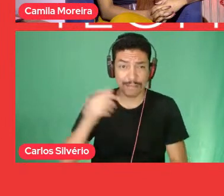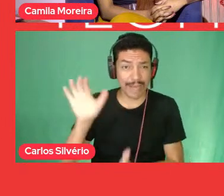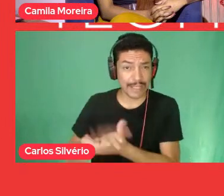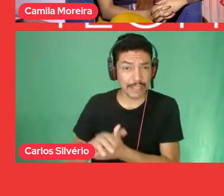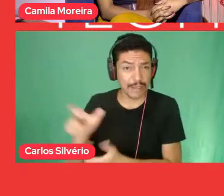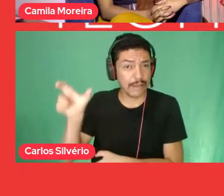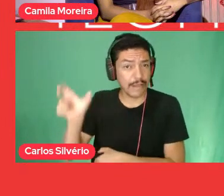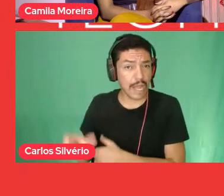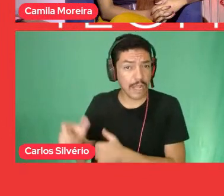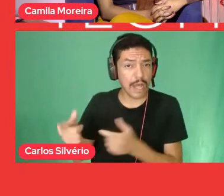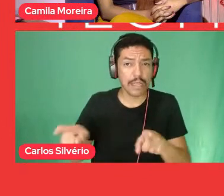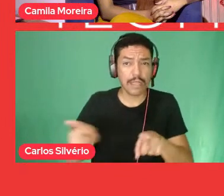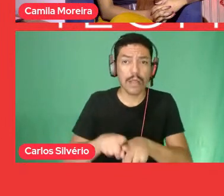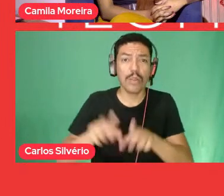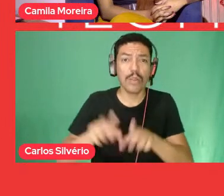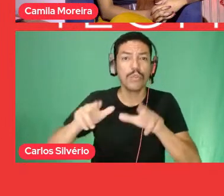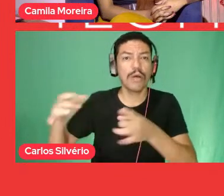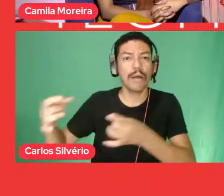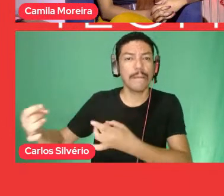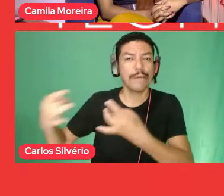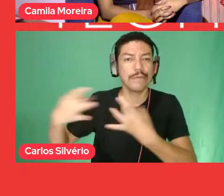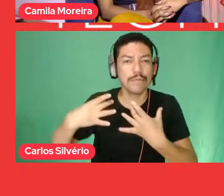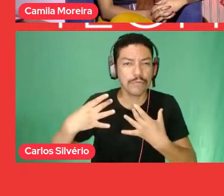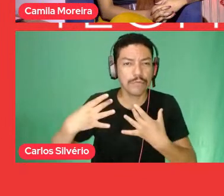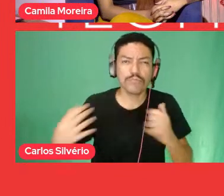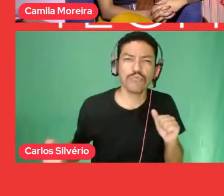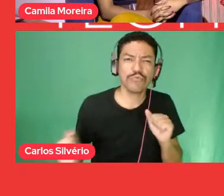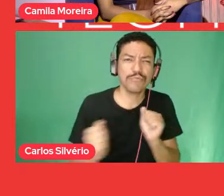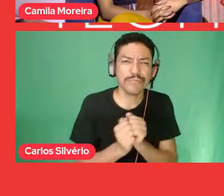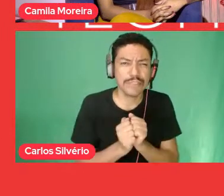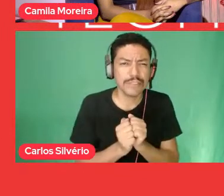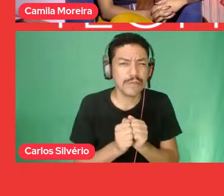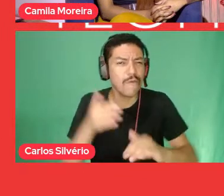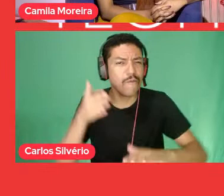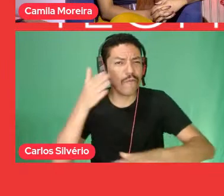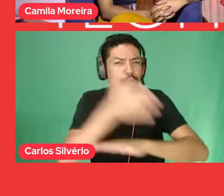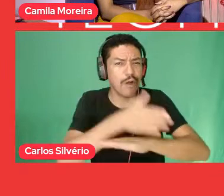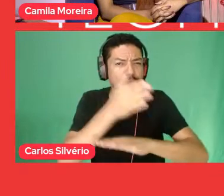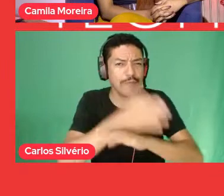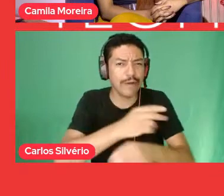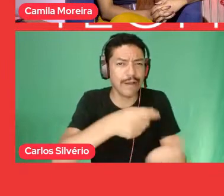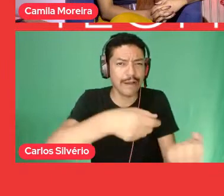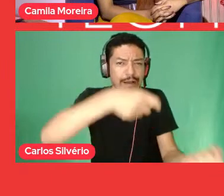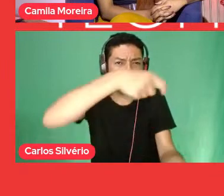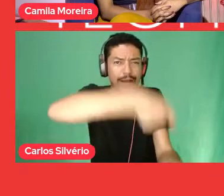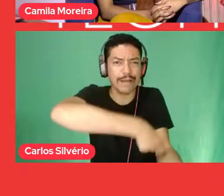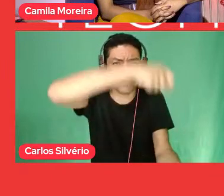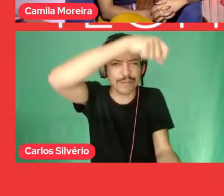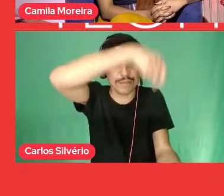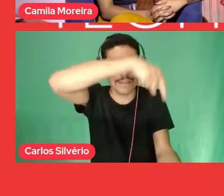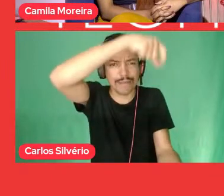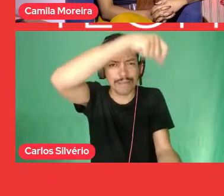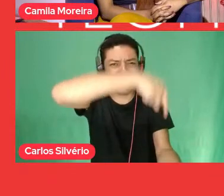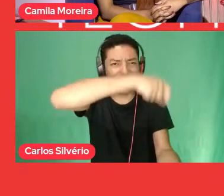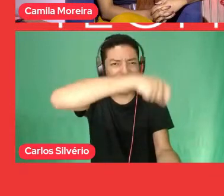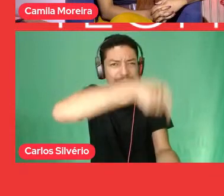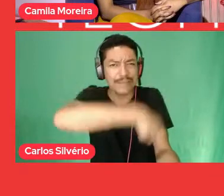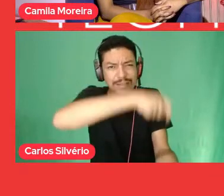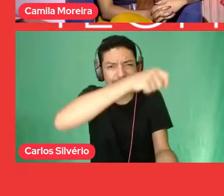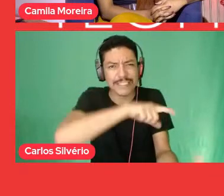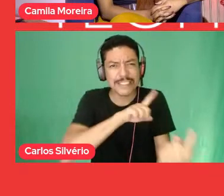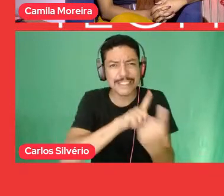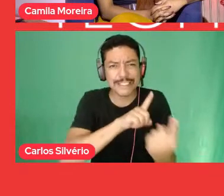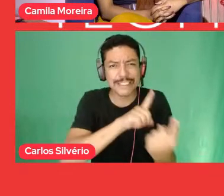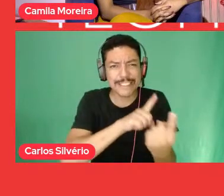especial, nunca largou a minha mão, esteve comigo em todas as sessões de quimioterapia. Então, assim, eu não tenho um